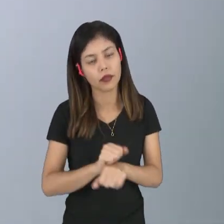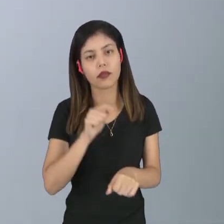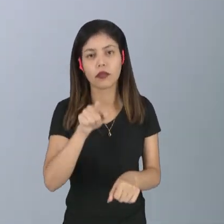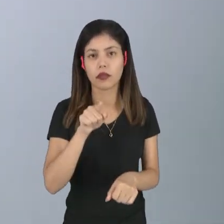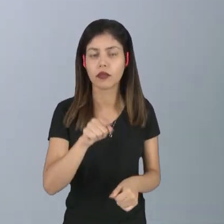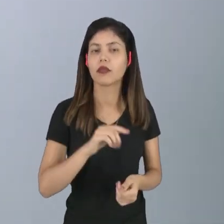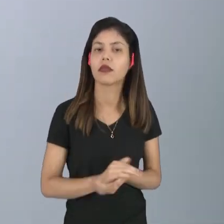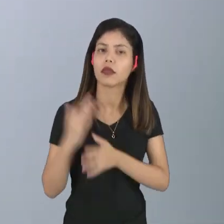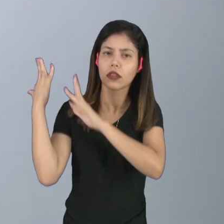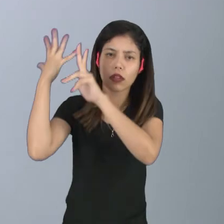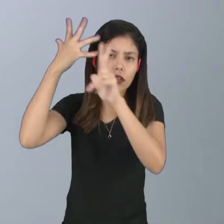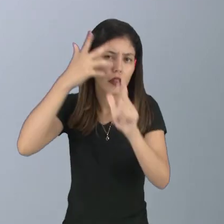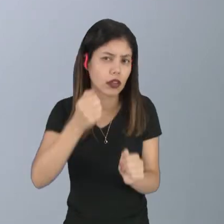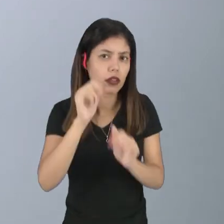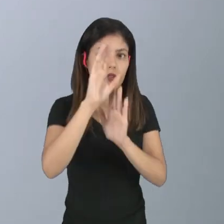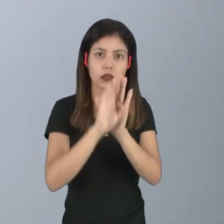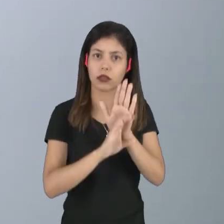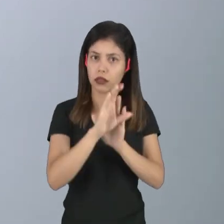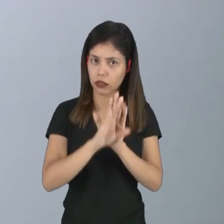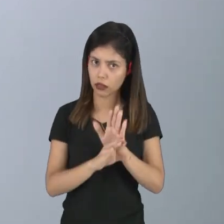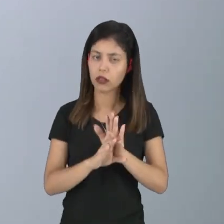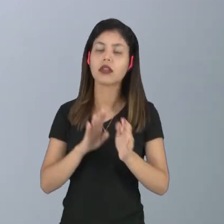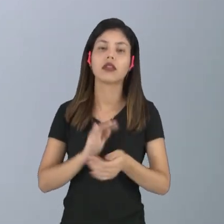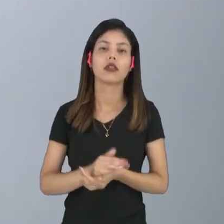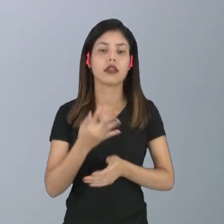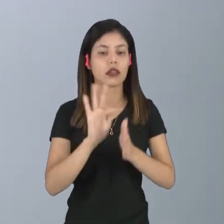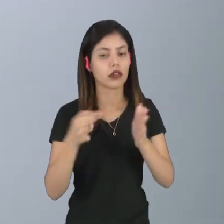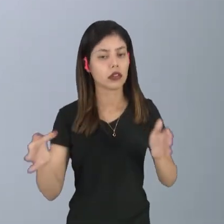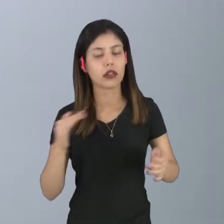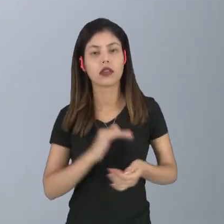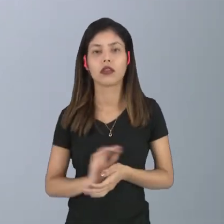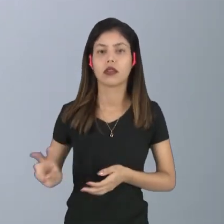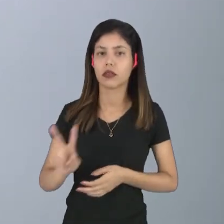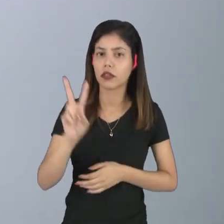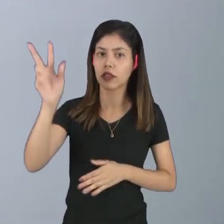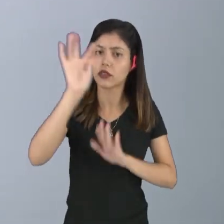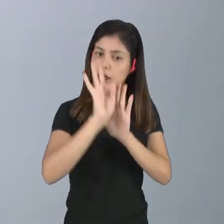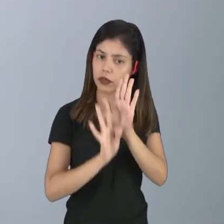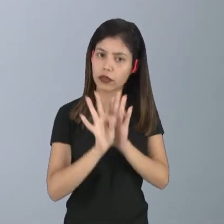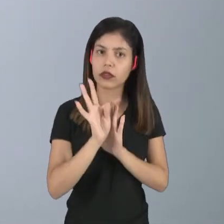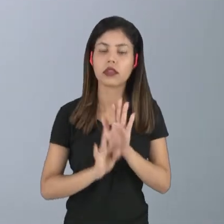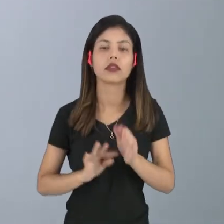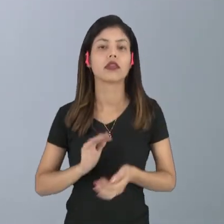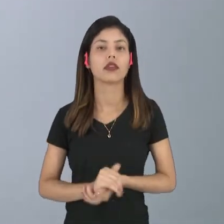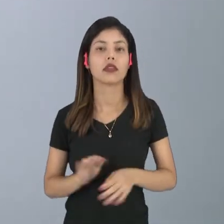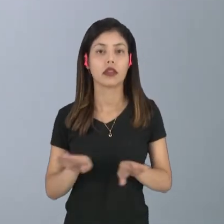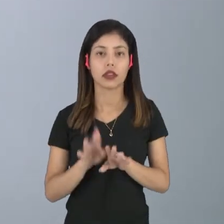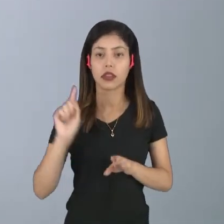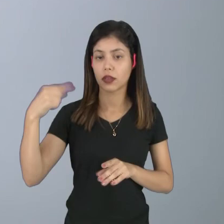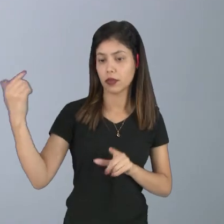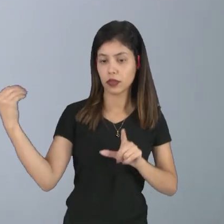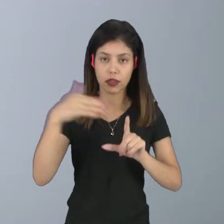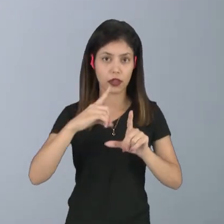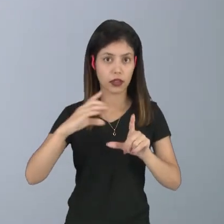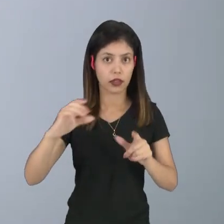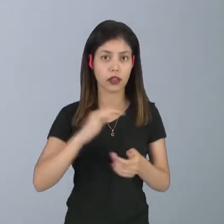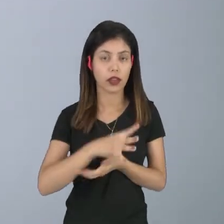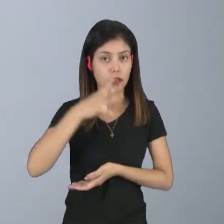aí relembrado os conceitos de função, o conceito de valor de função. Depois compareça na plataforma,